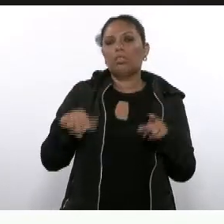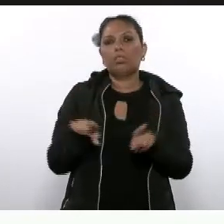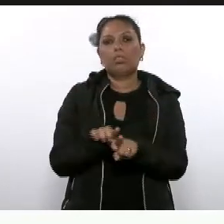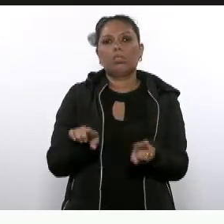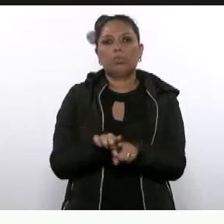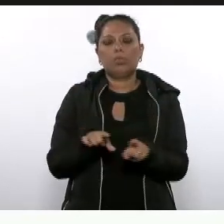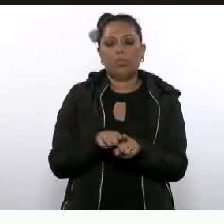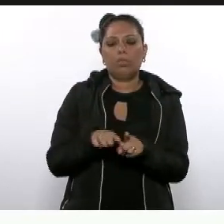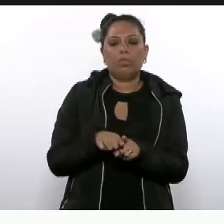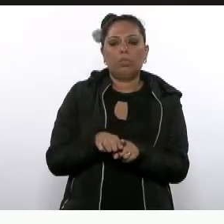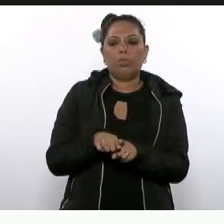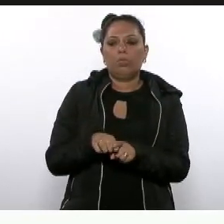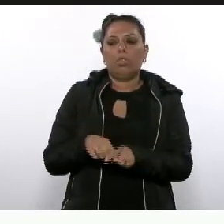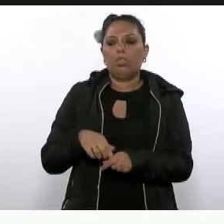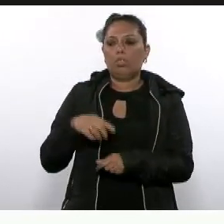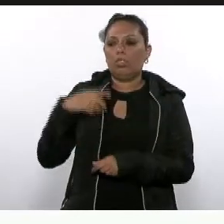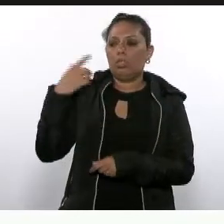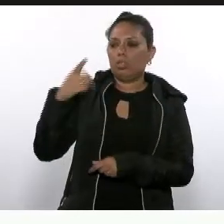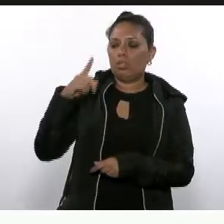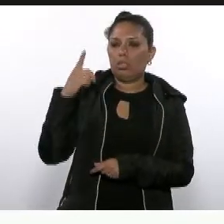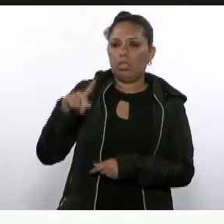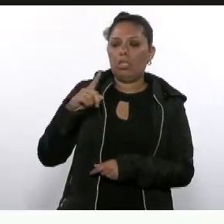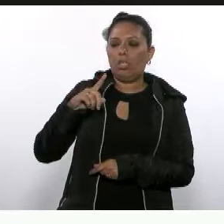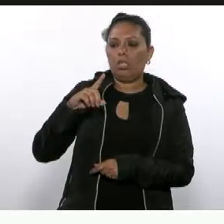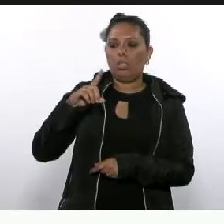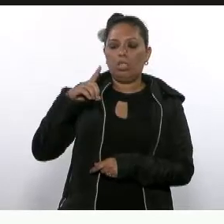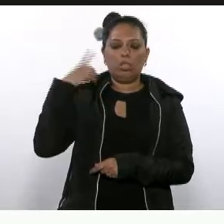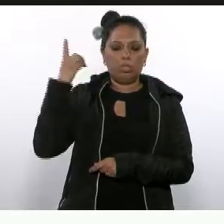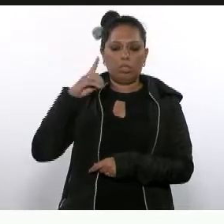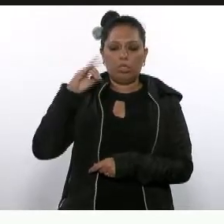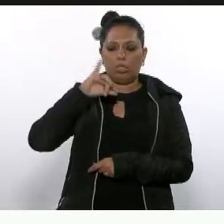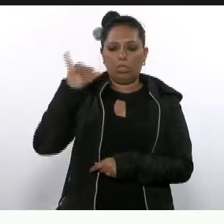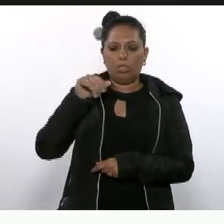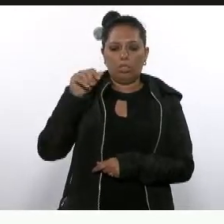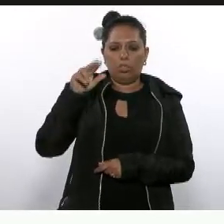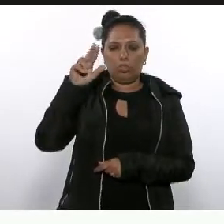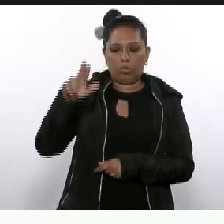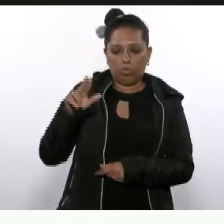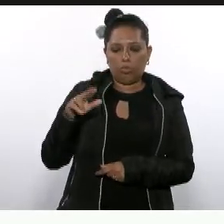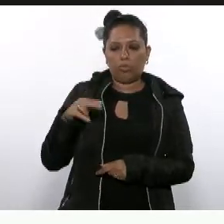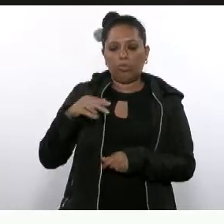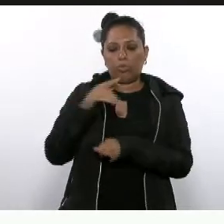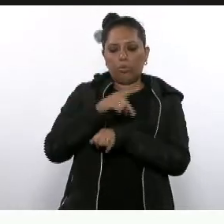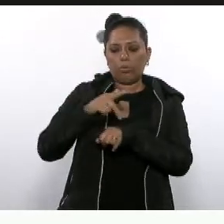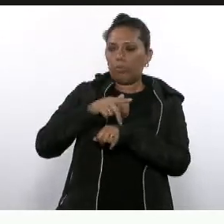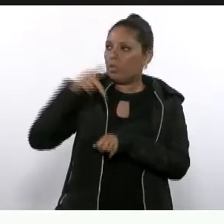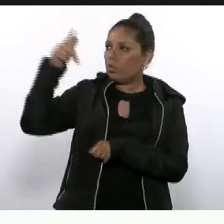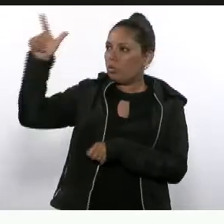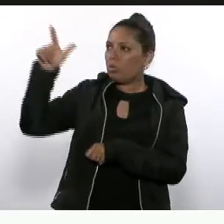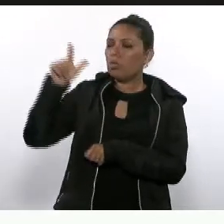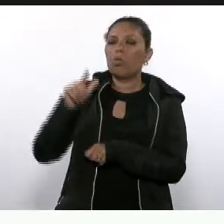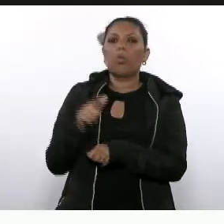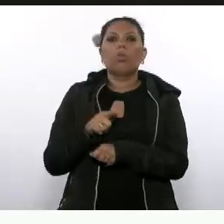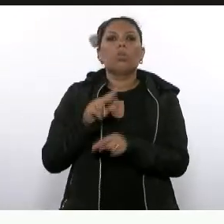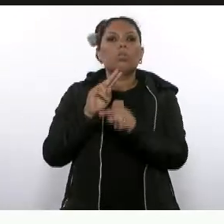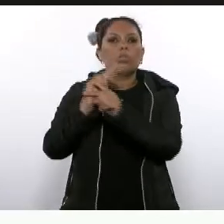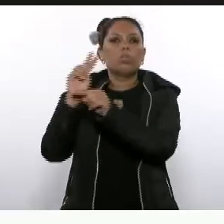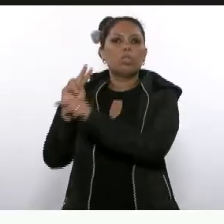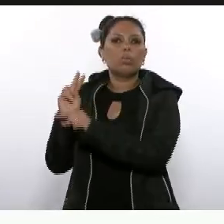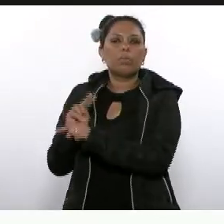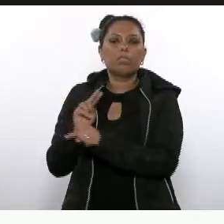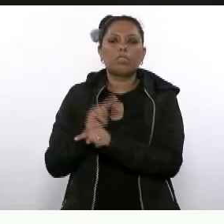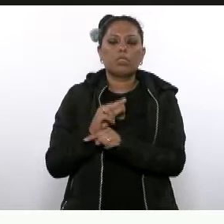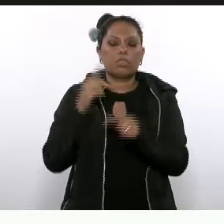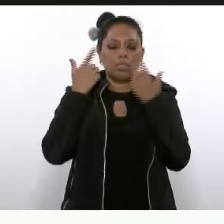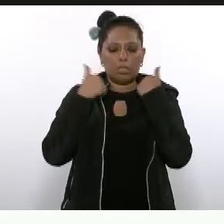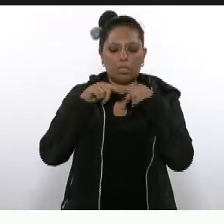as escusas da deputada Tia Ju, que se encontra fora do país, representando a Alerj, da